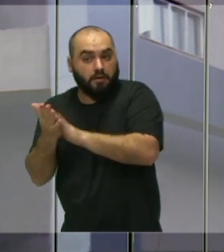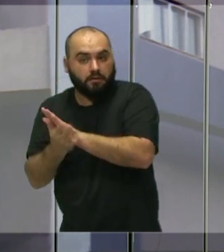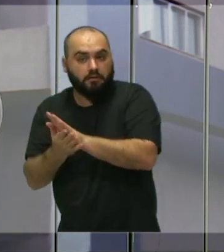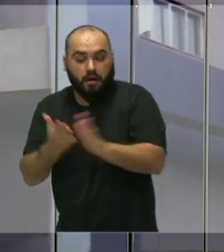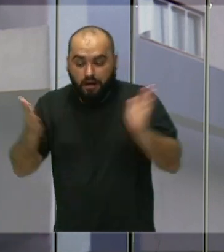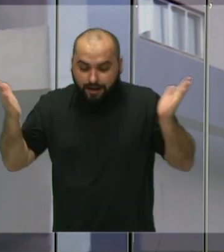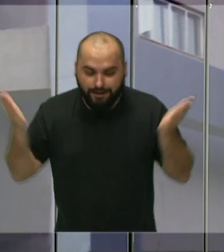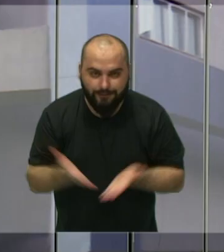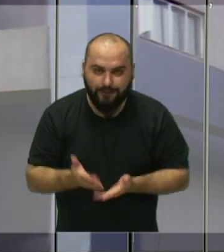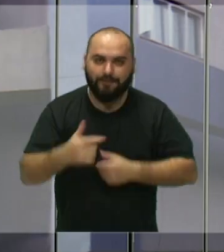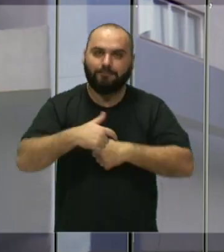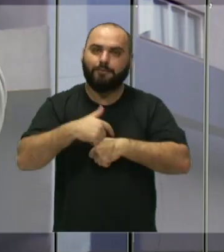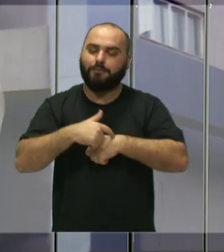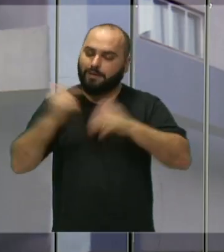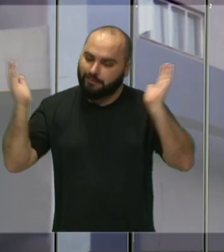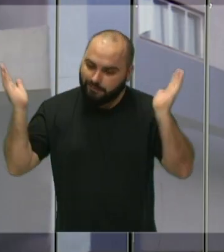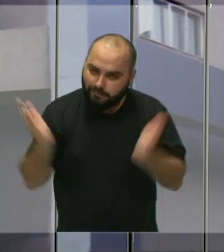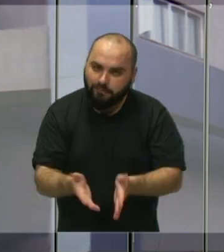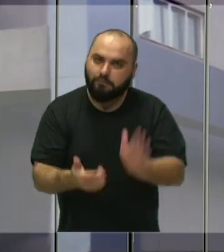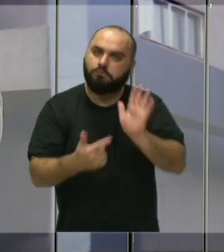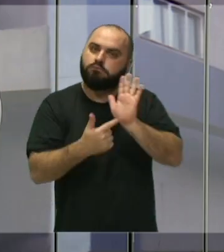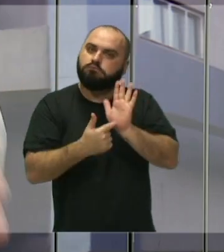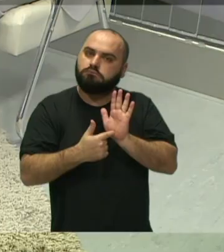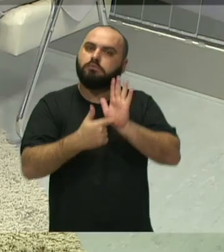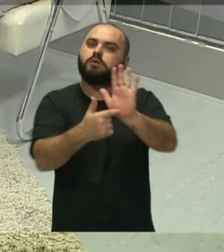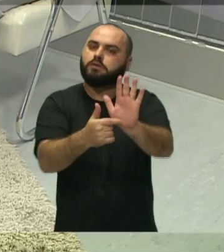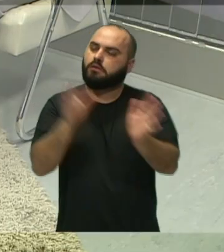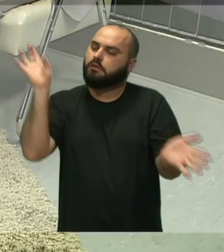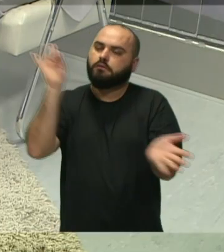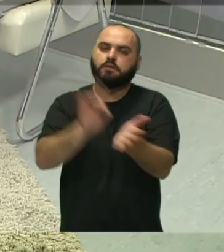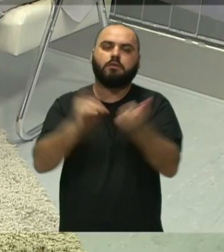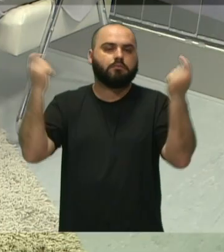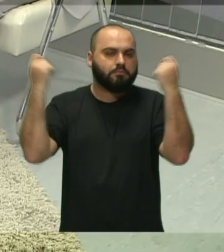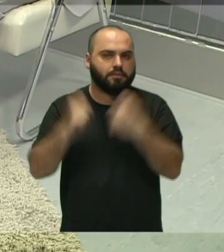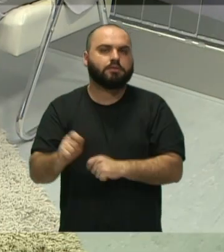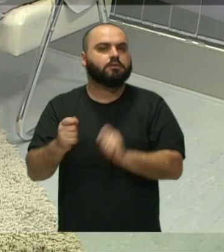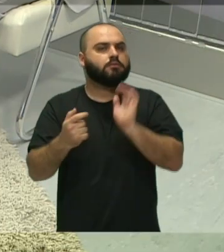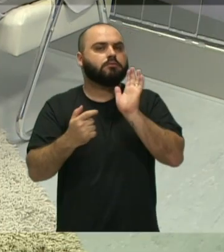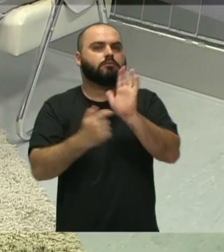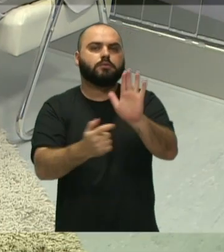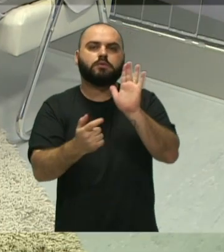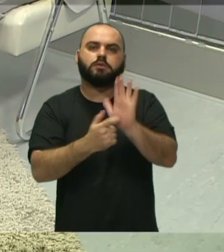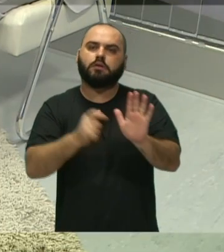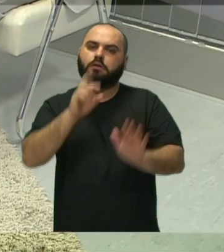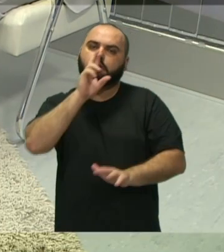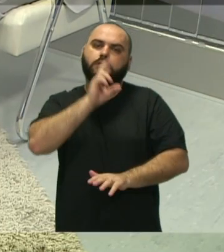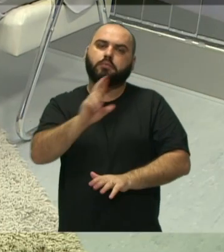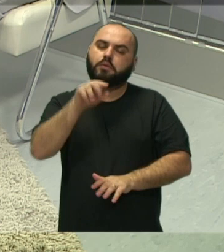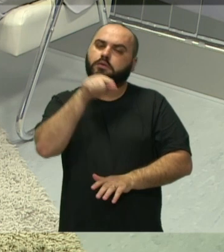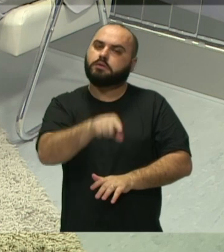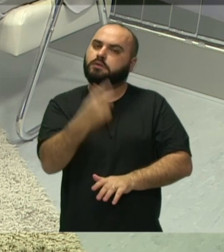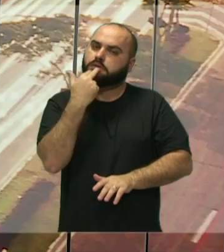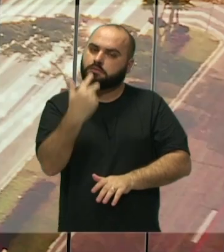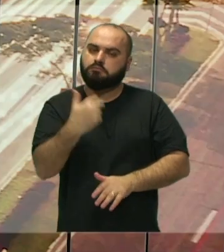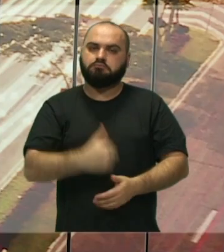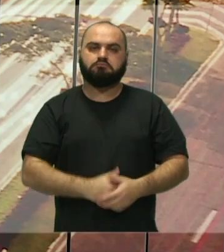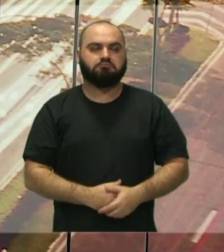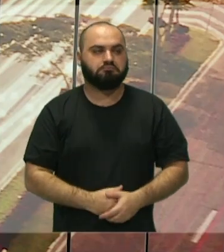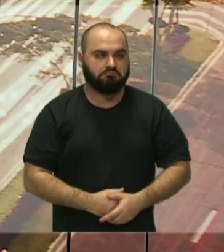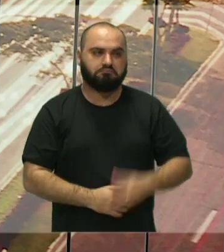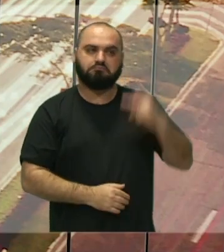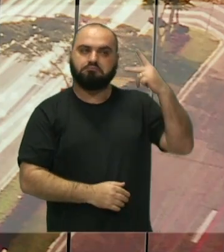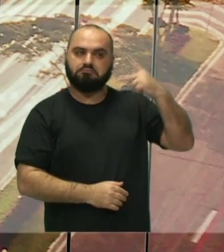agora, é nesse momento, mostrando a necessidade e apresentando, quem sabe, uma solução para essa situação. As políticas públicas